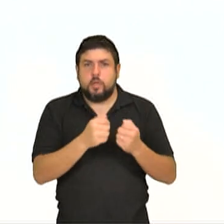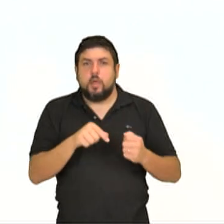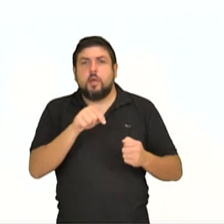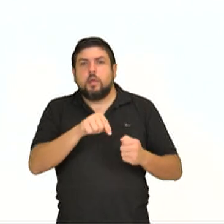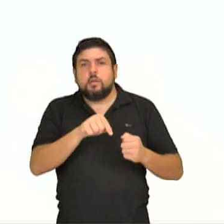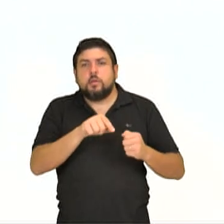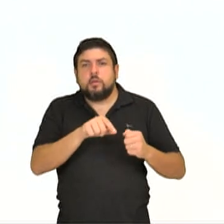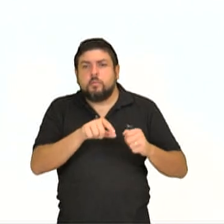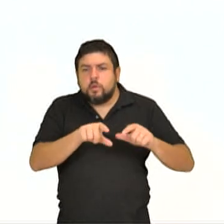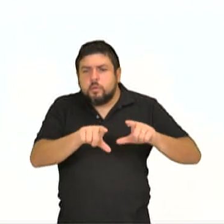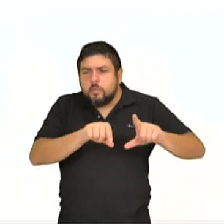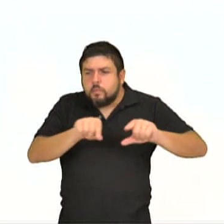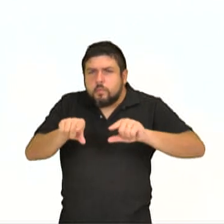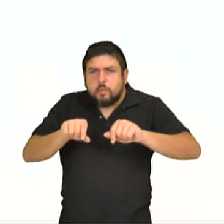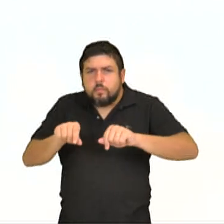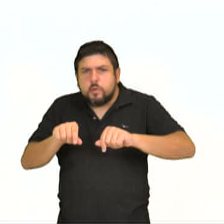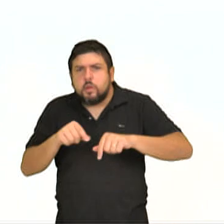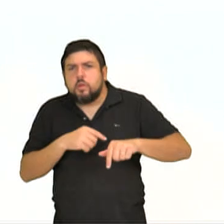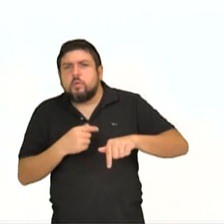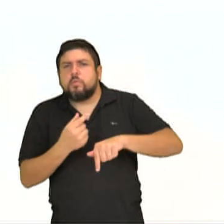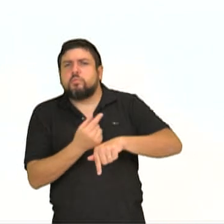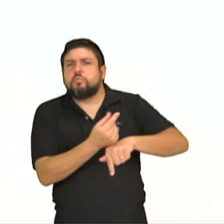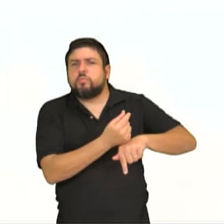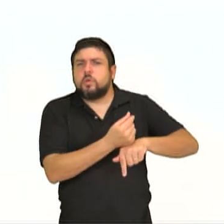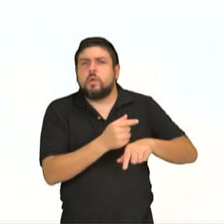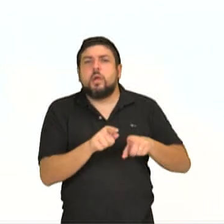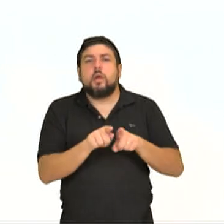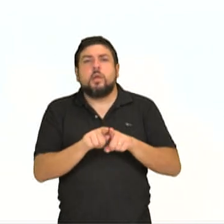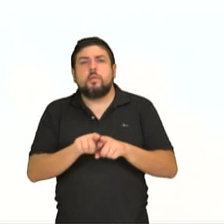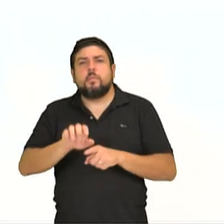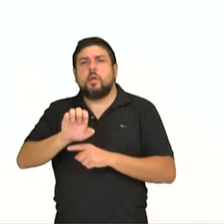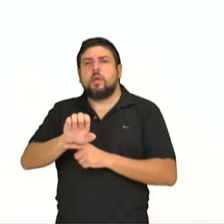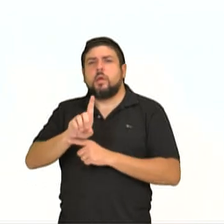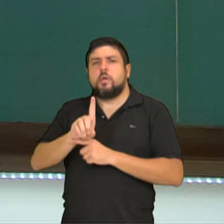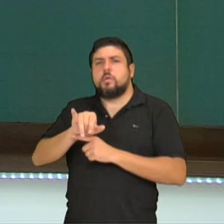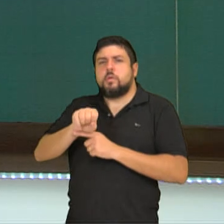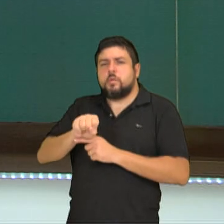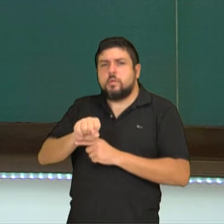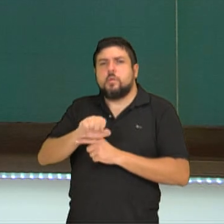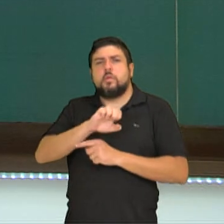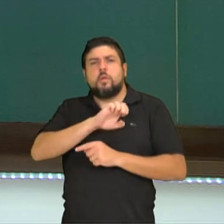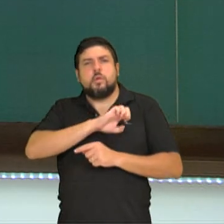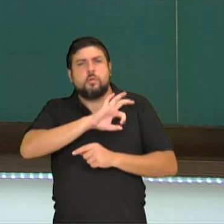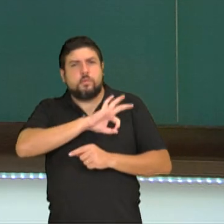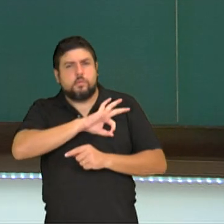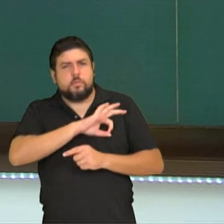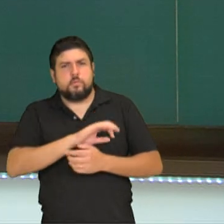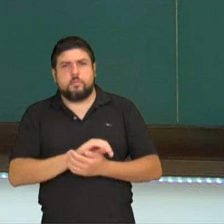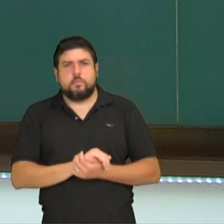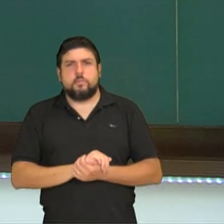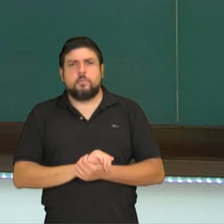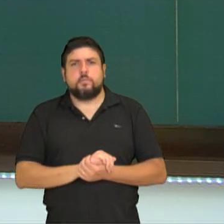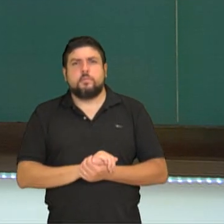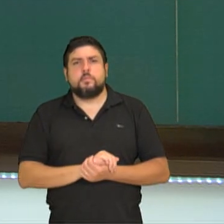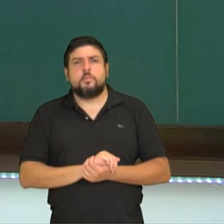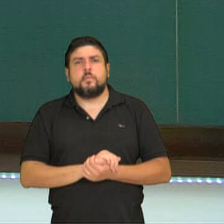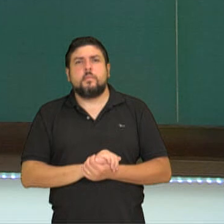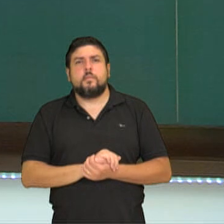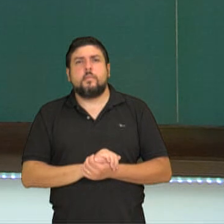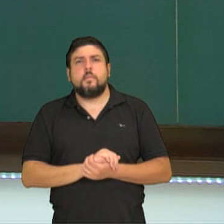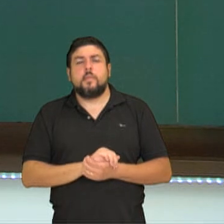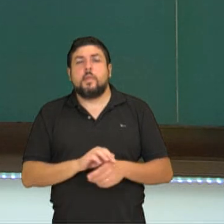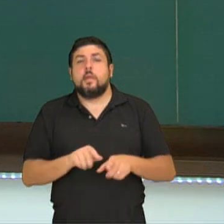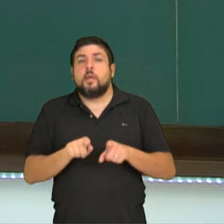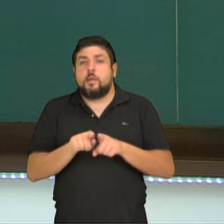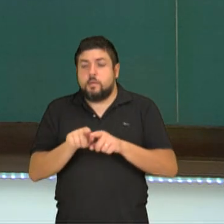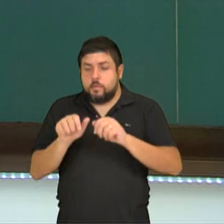os questores e os edis, né? Ou seja, magistraturas menores. A gente vai ter a Assembleia da